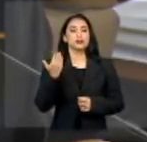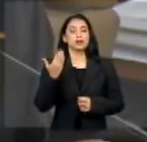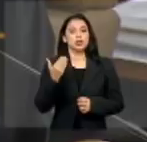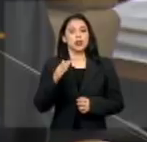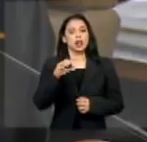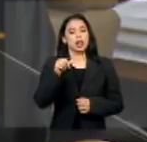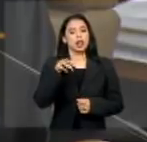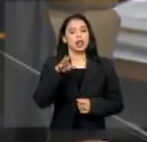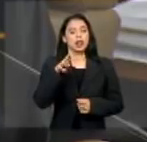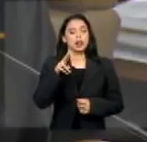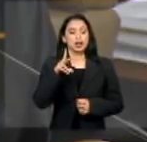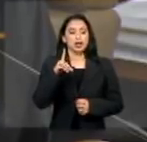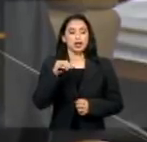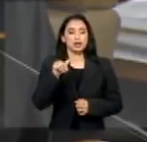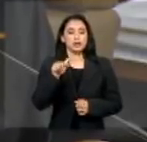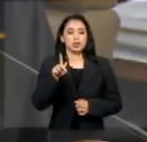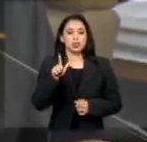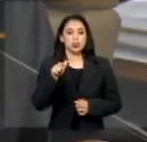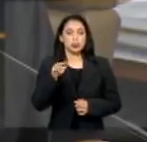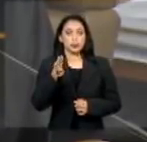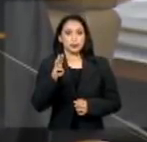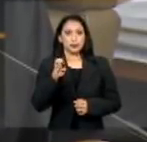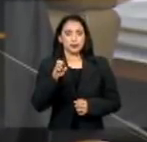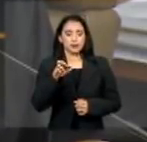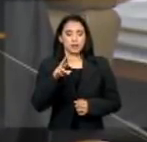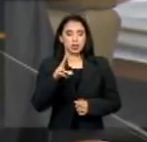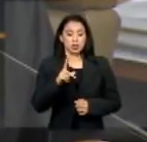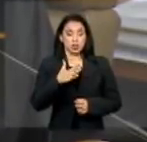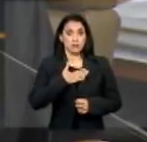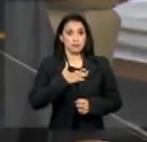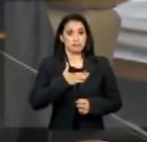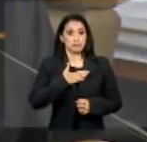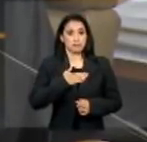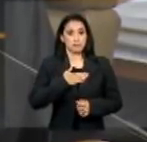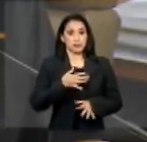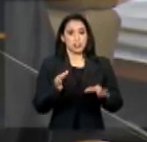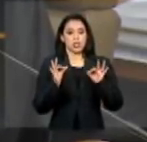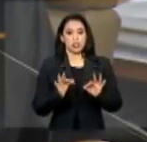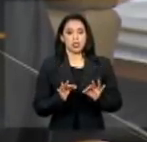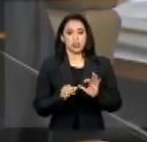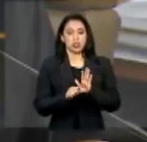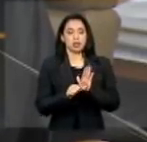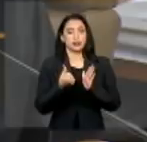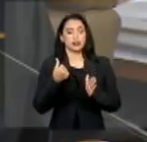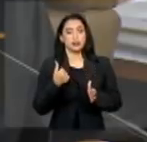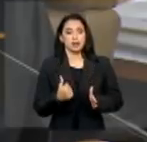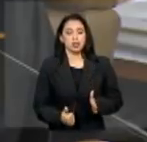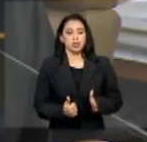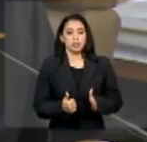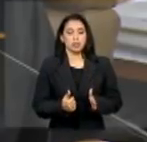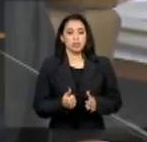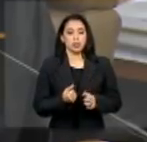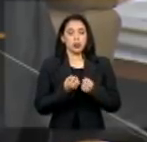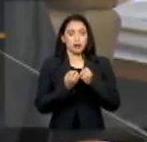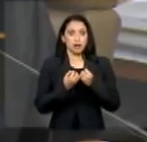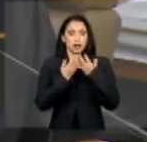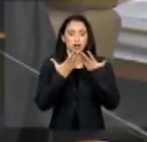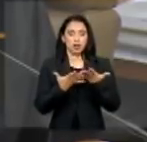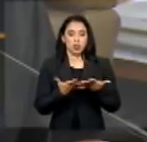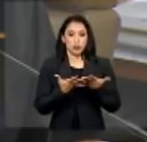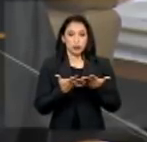direito a minha convicção é que em primeiro lugar o acordo de delação premiada não é